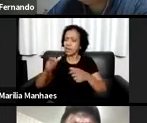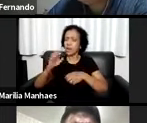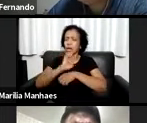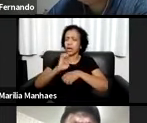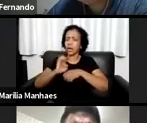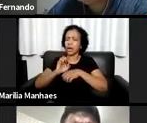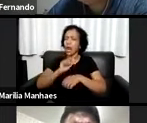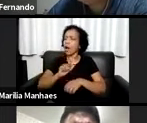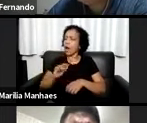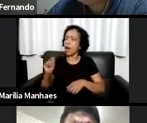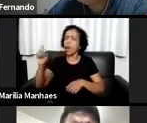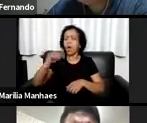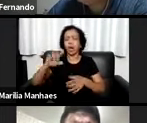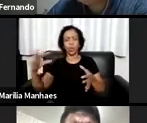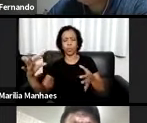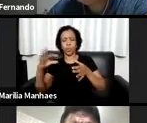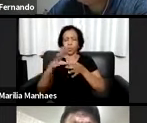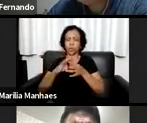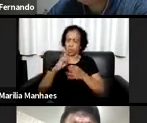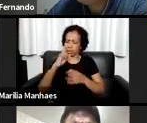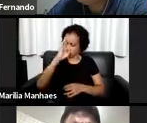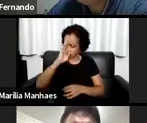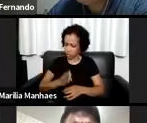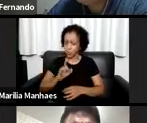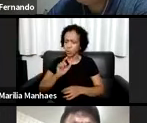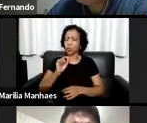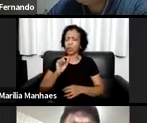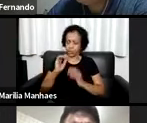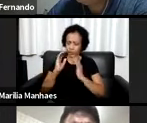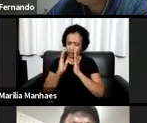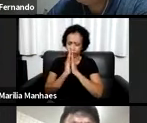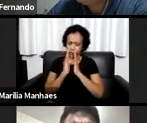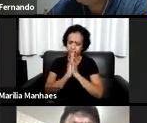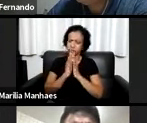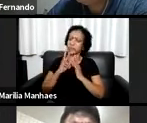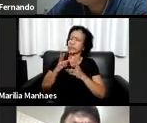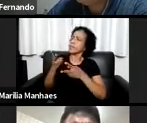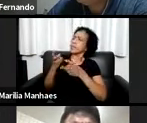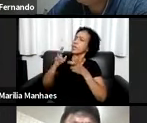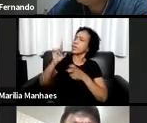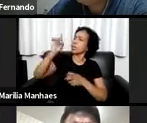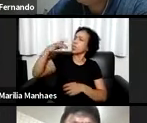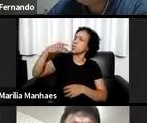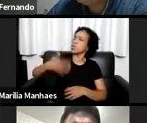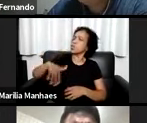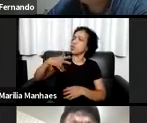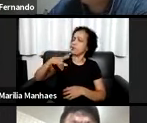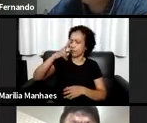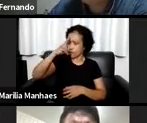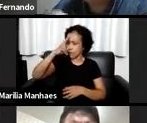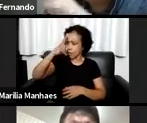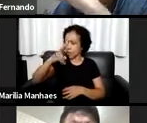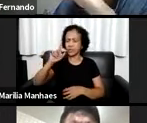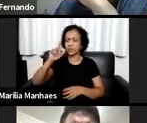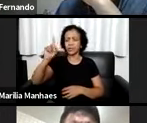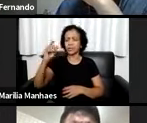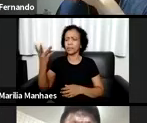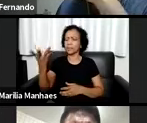unidos em um só propósito: reconhecer a tua grandeza, a tua soberania e, ao mesmo